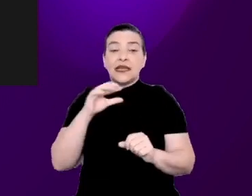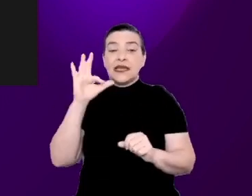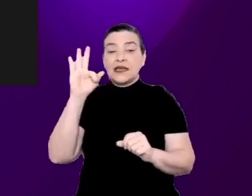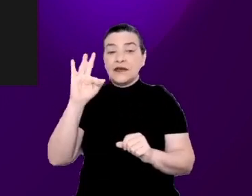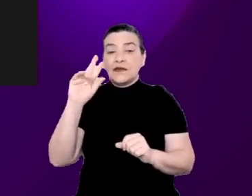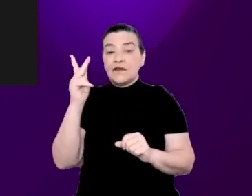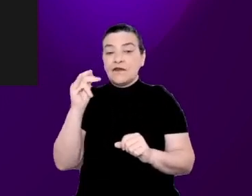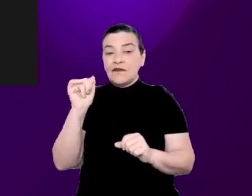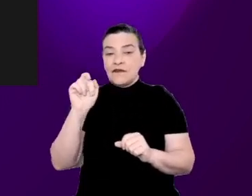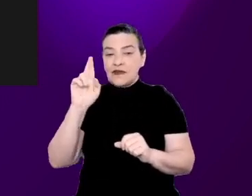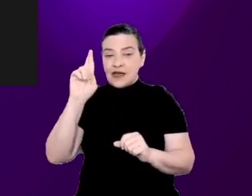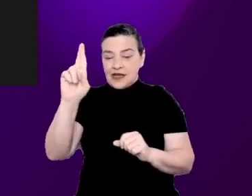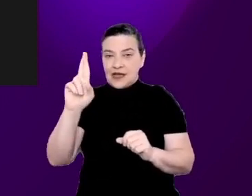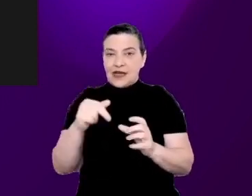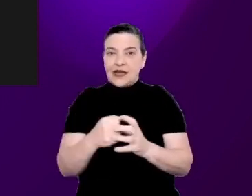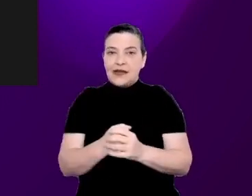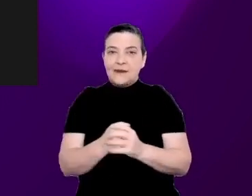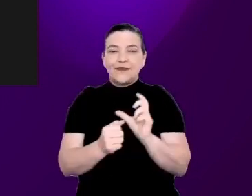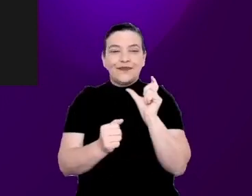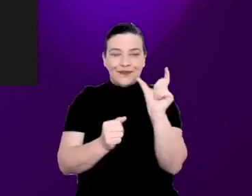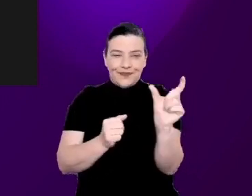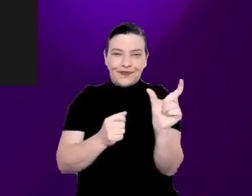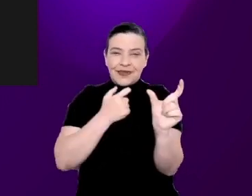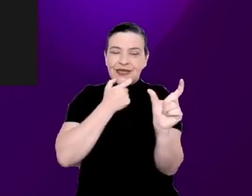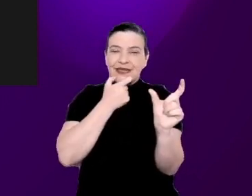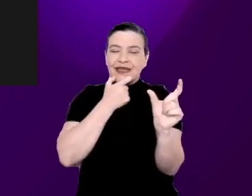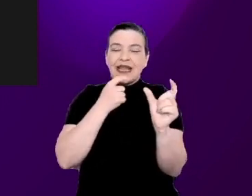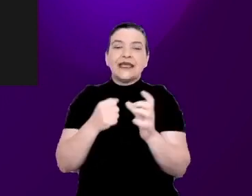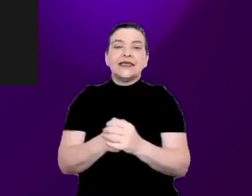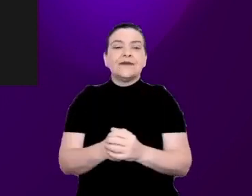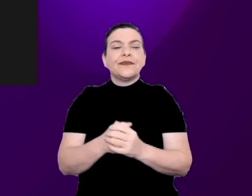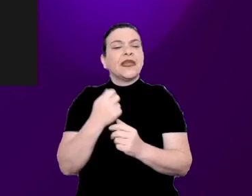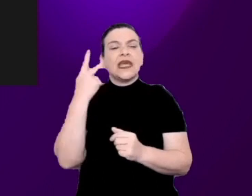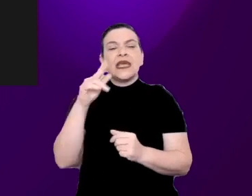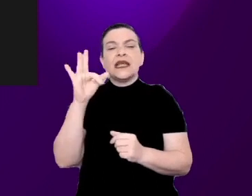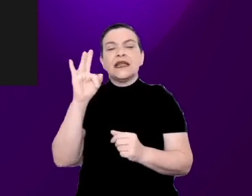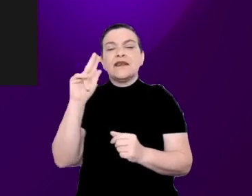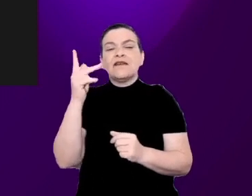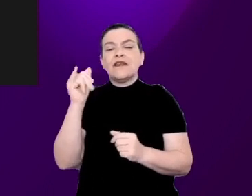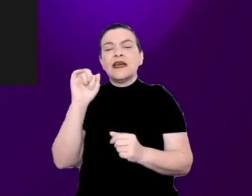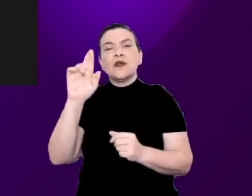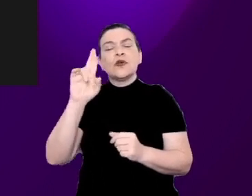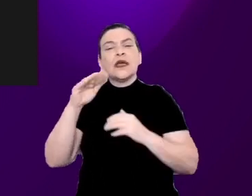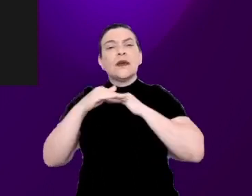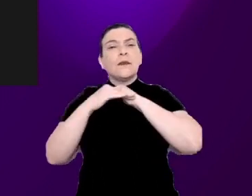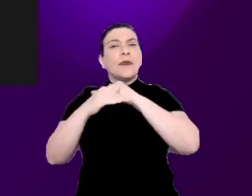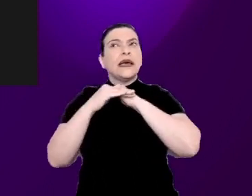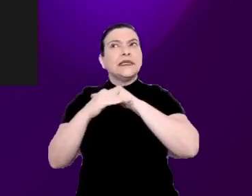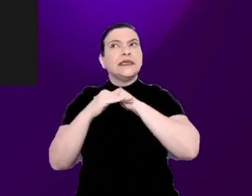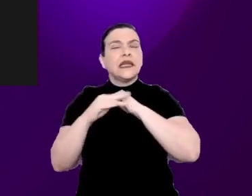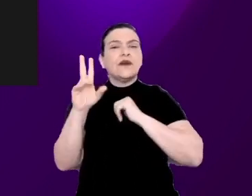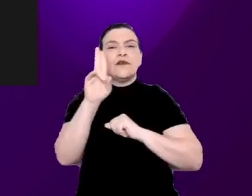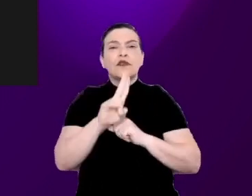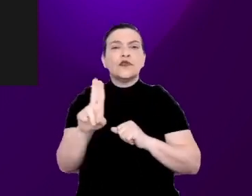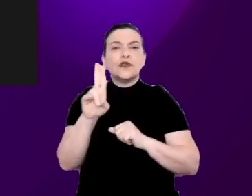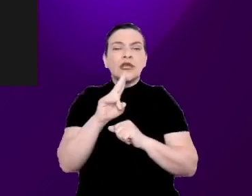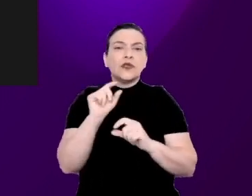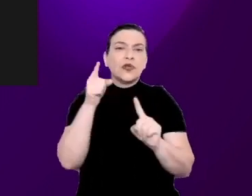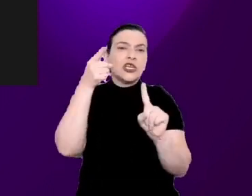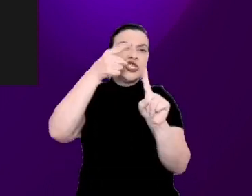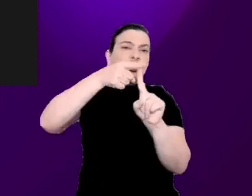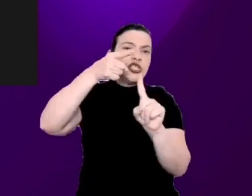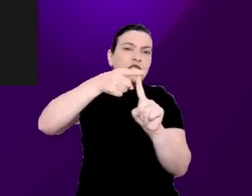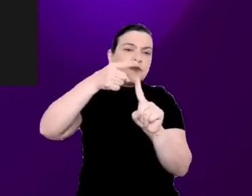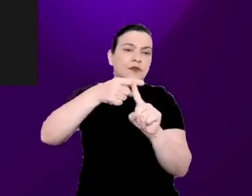que chama Fast Healthcare Interoperability Resources. O FHIR é um padrão que foi usado para descrever formatos e elementos, são